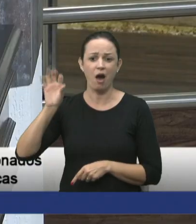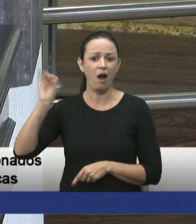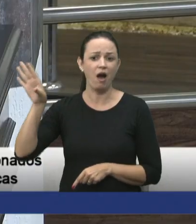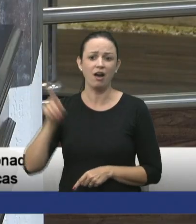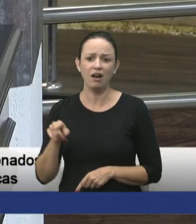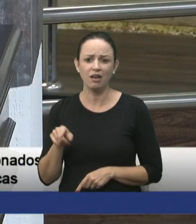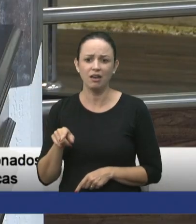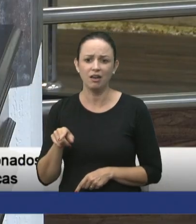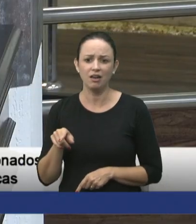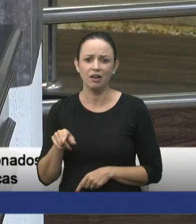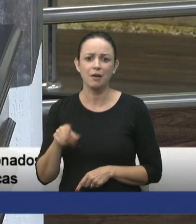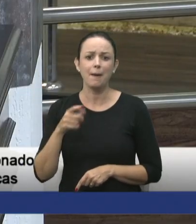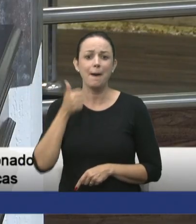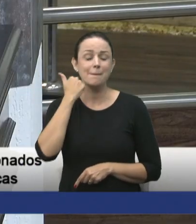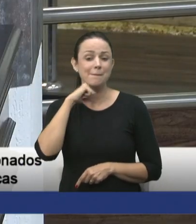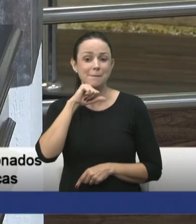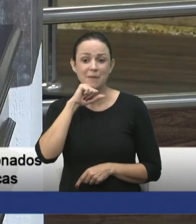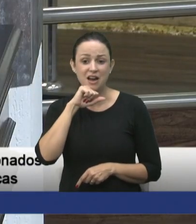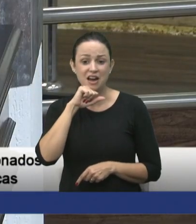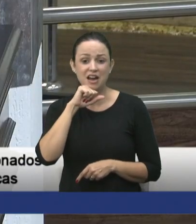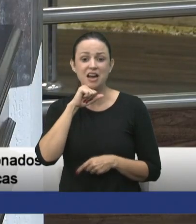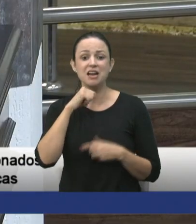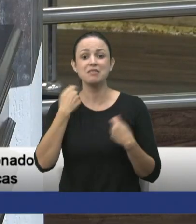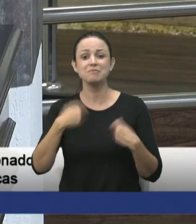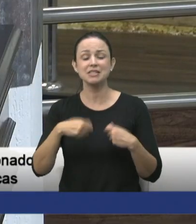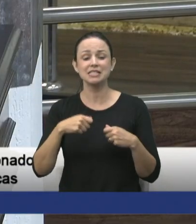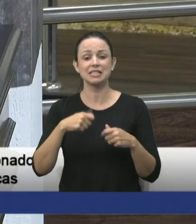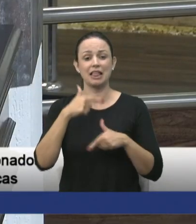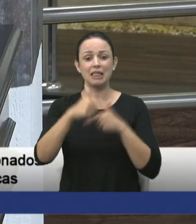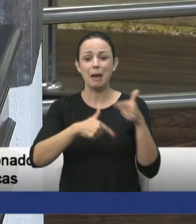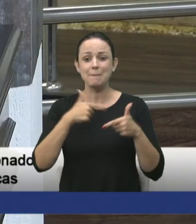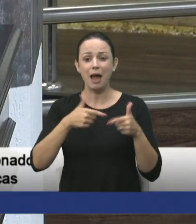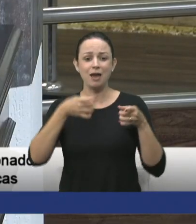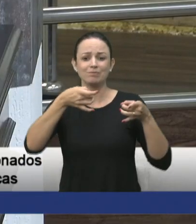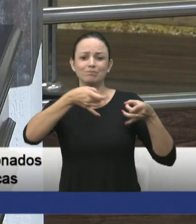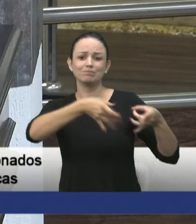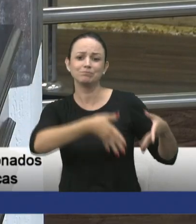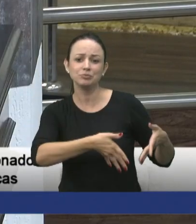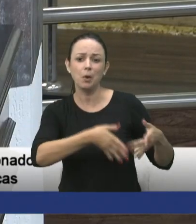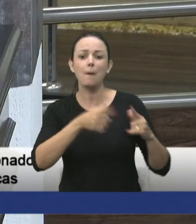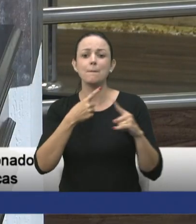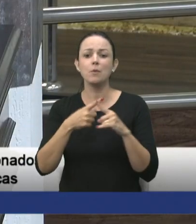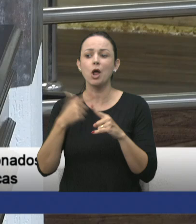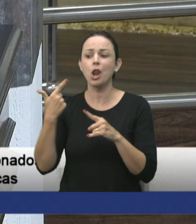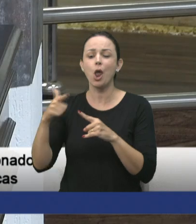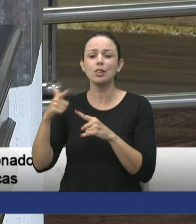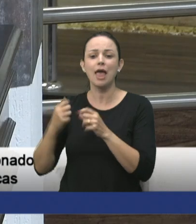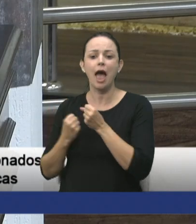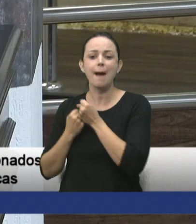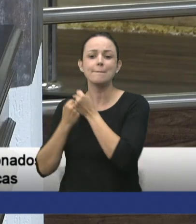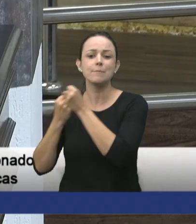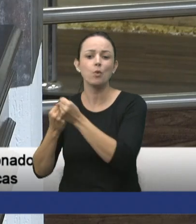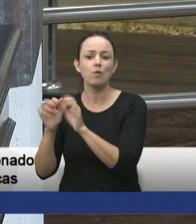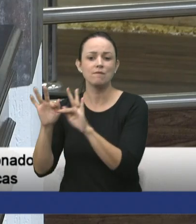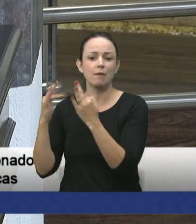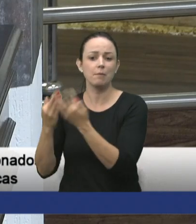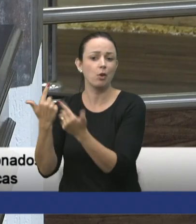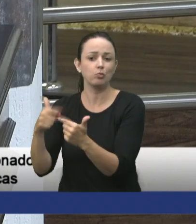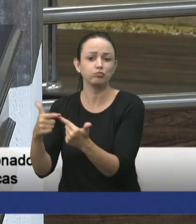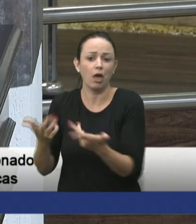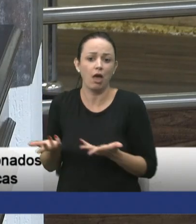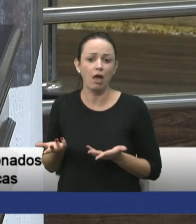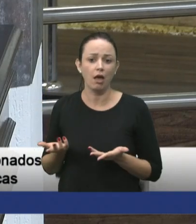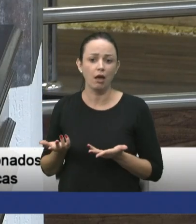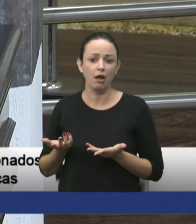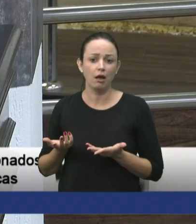Muitas mães têm que abrir mão da carreira, porque não tem uma rede de apoio, não tem nada.